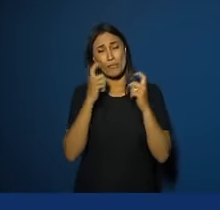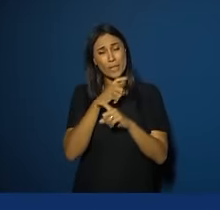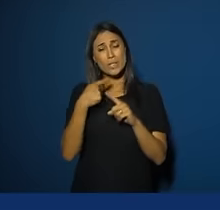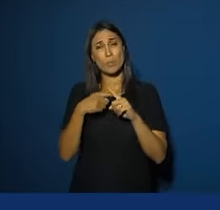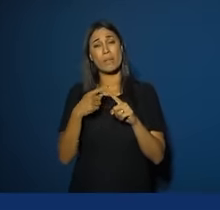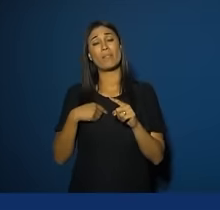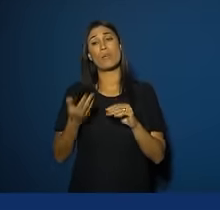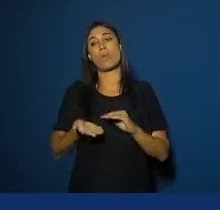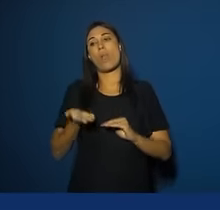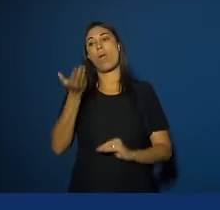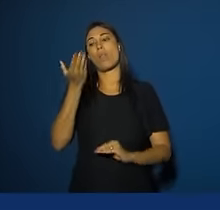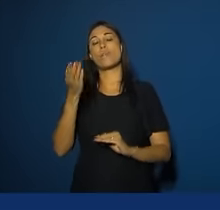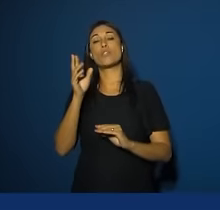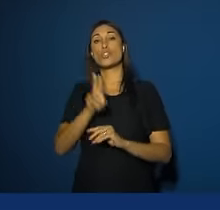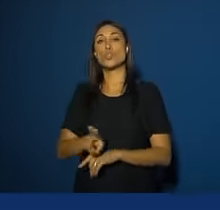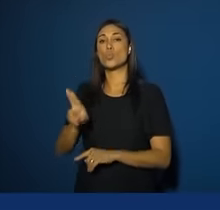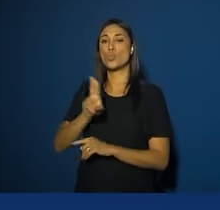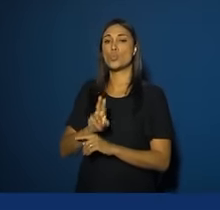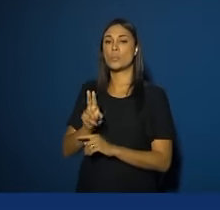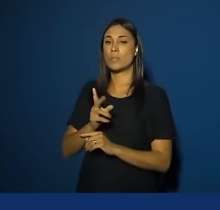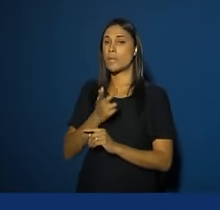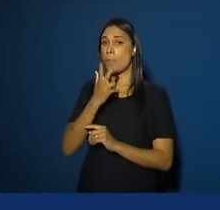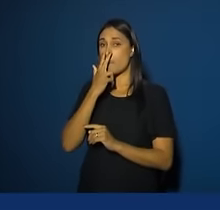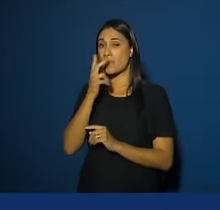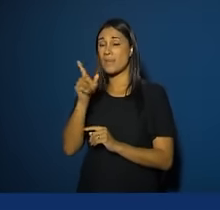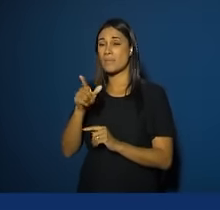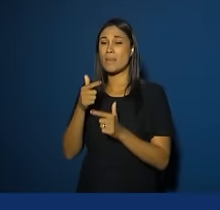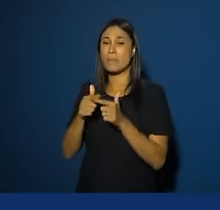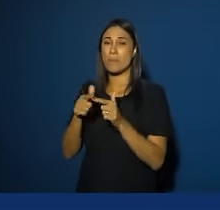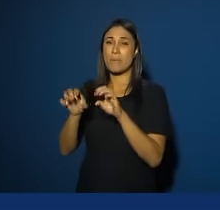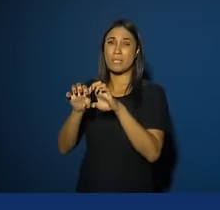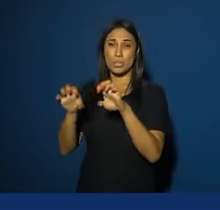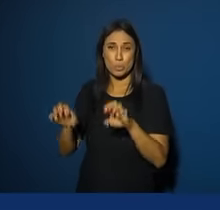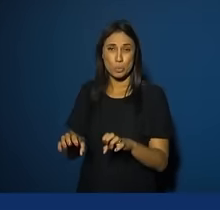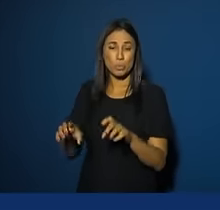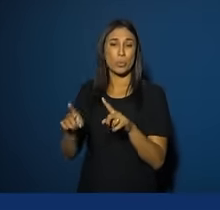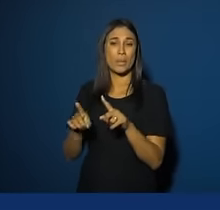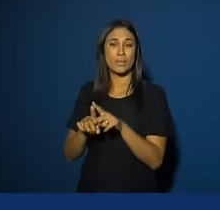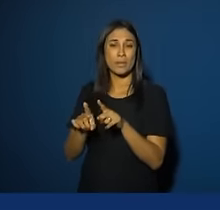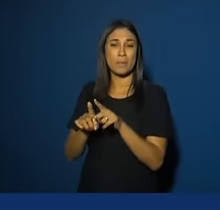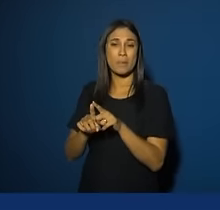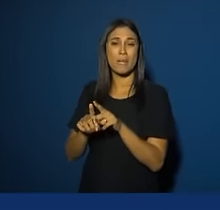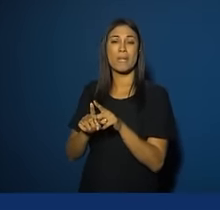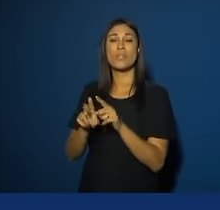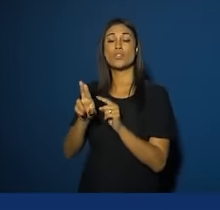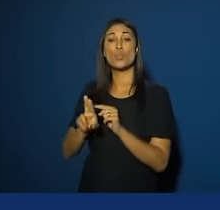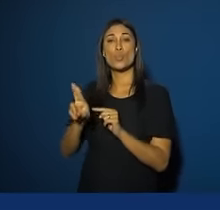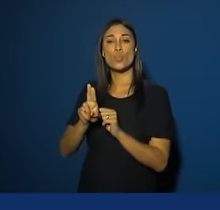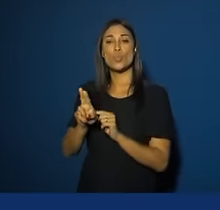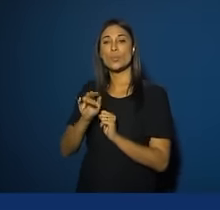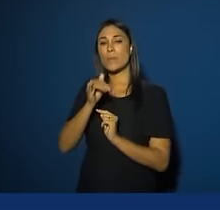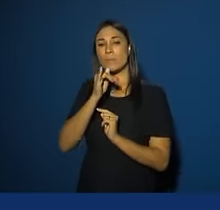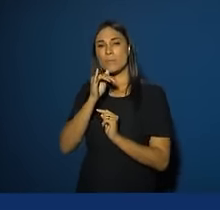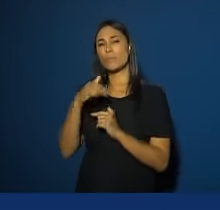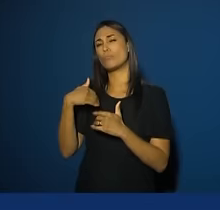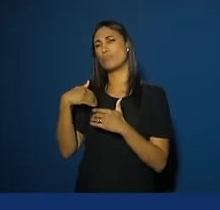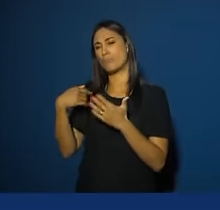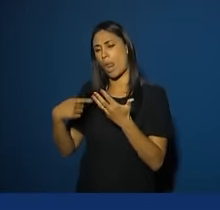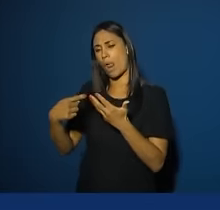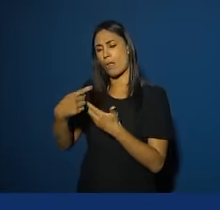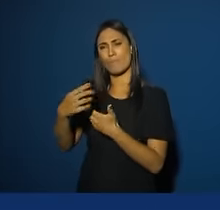ter um crescimento grande no setor de consumo, não parece ser o caso, eles têm questões estruturais lá de relacionadas com o setor de consumo, não tem safety net, por aí vai.